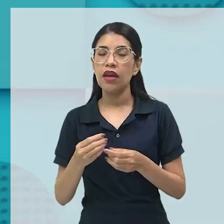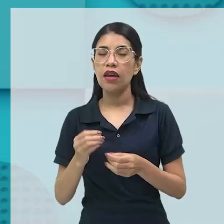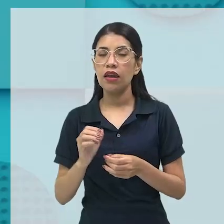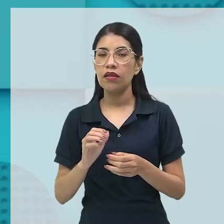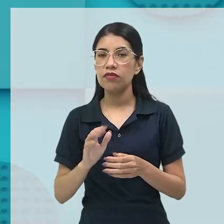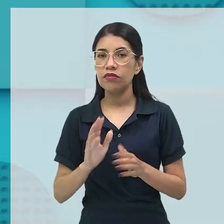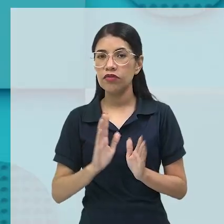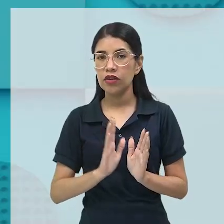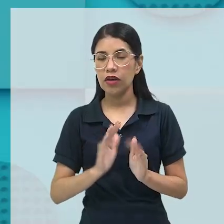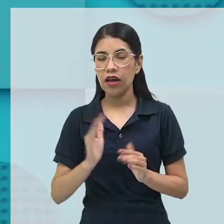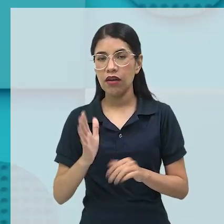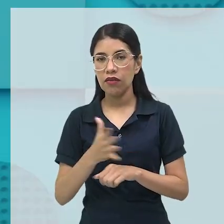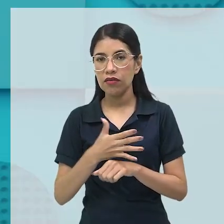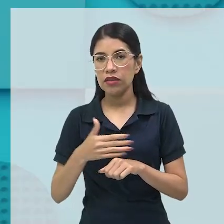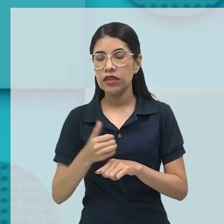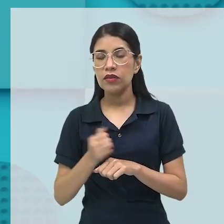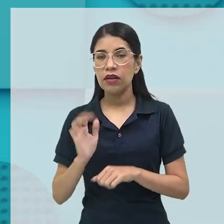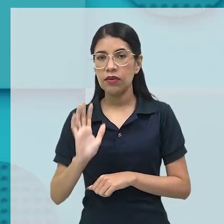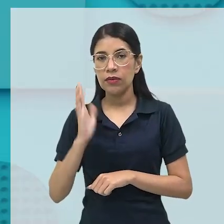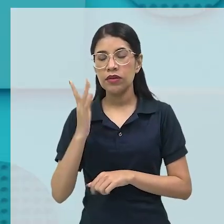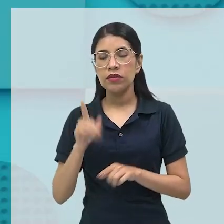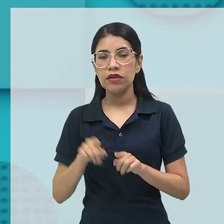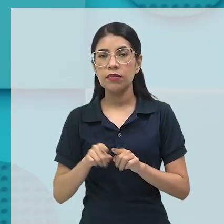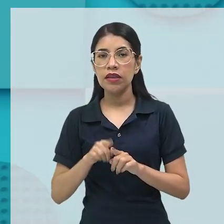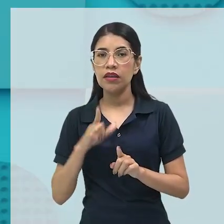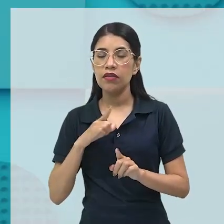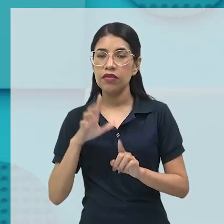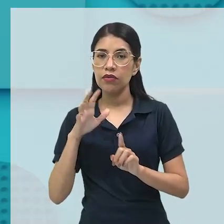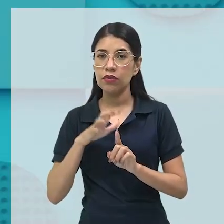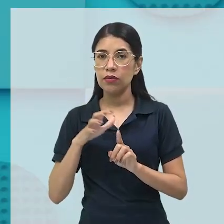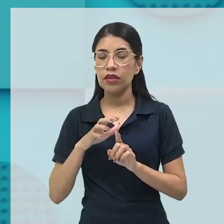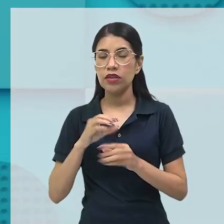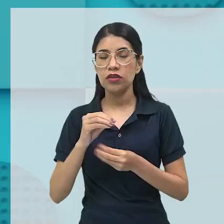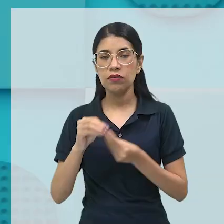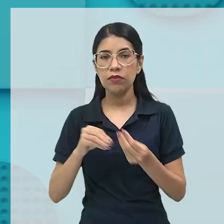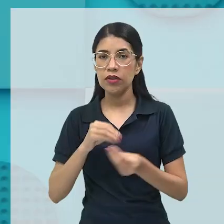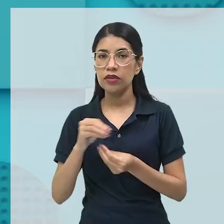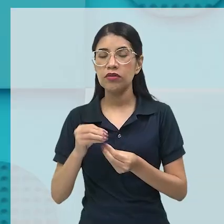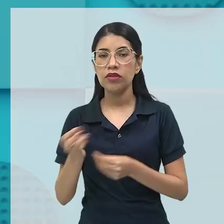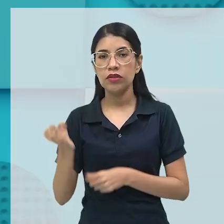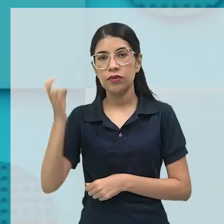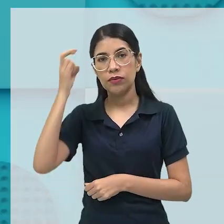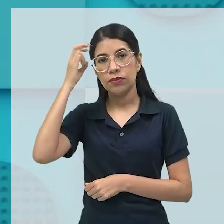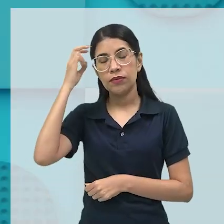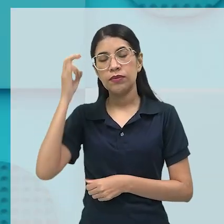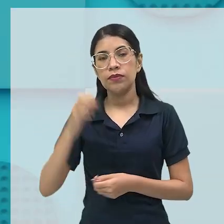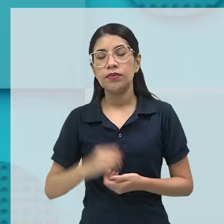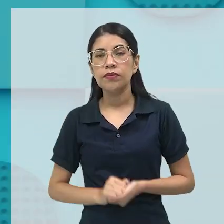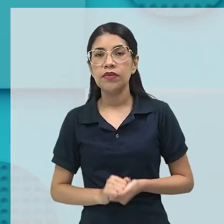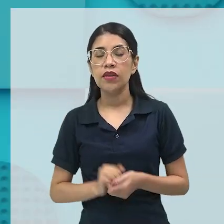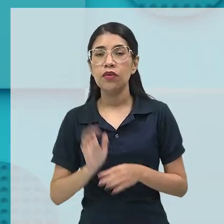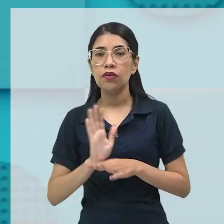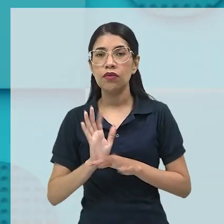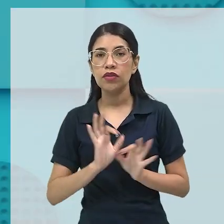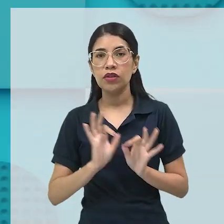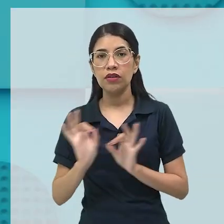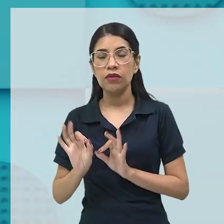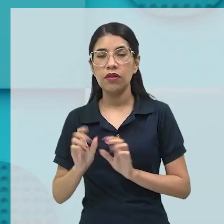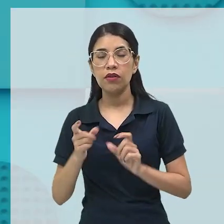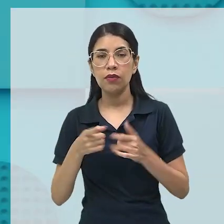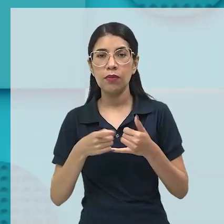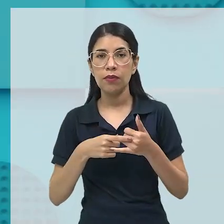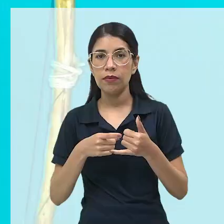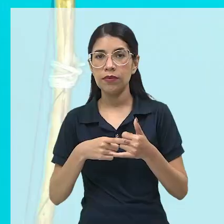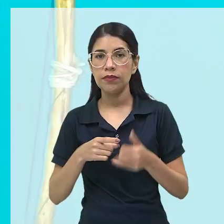processo de colonização. Nós temos uma grande mistura de elementos culturais. Vamos ver agora um vídeo que apresenta pra gente o berimbau e o som